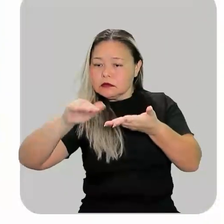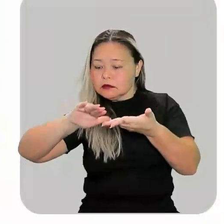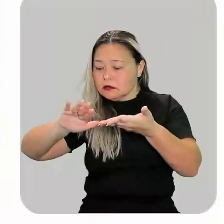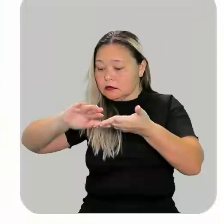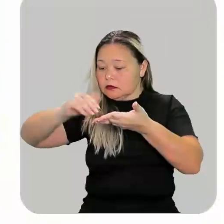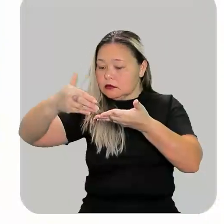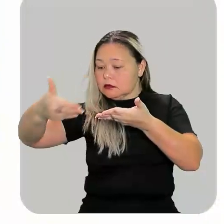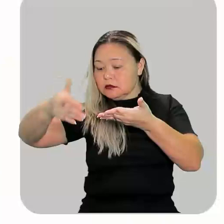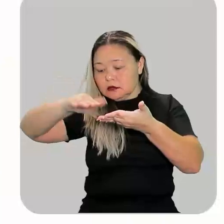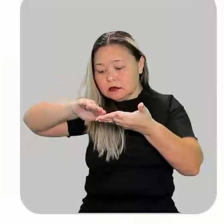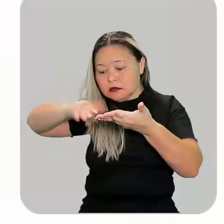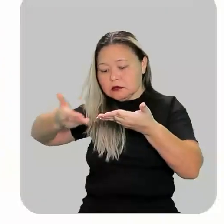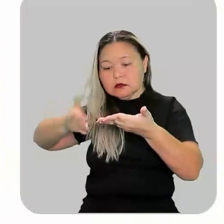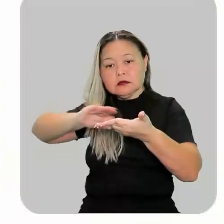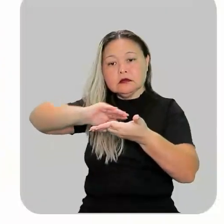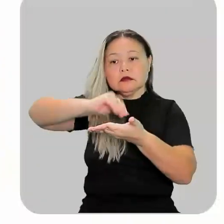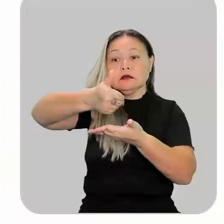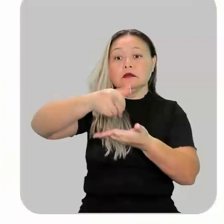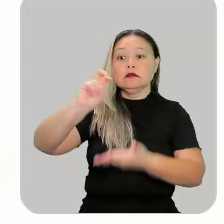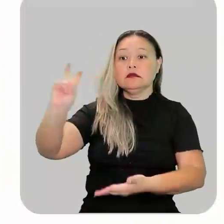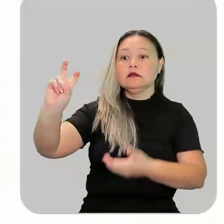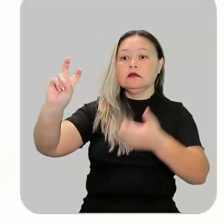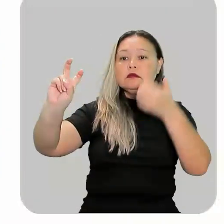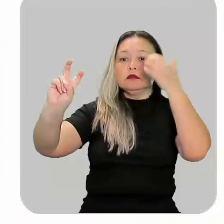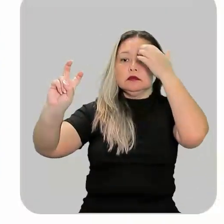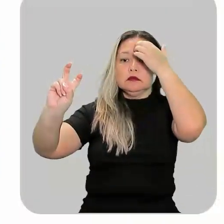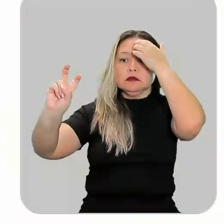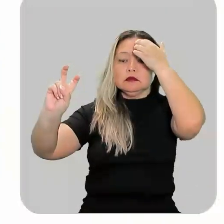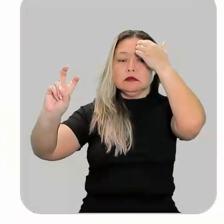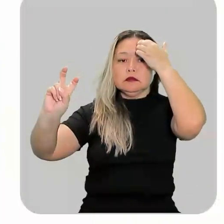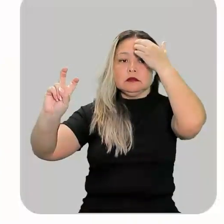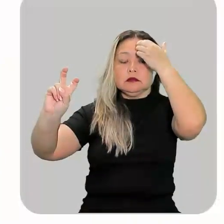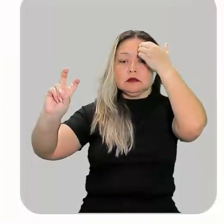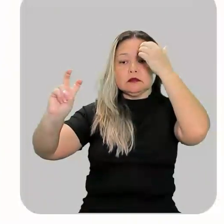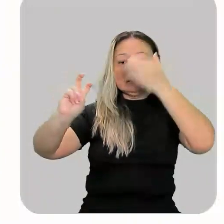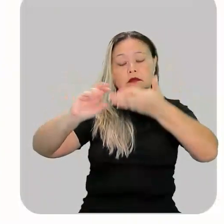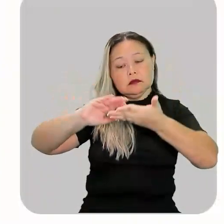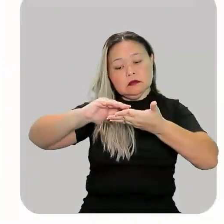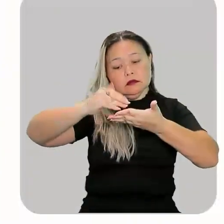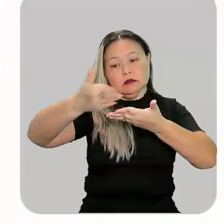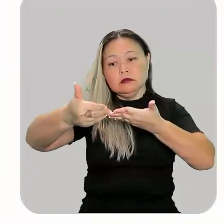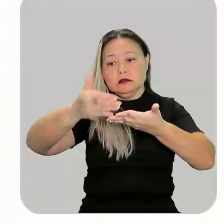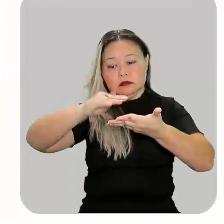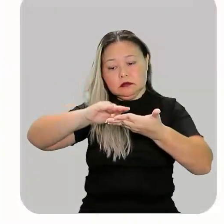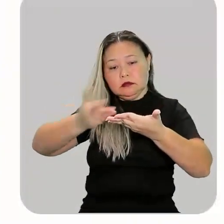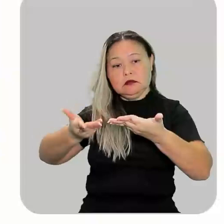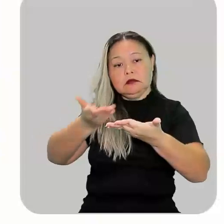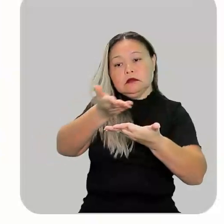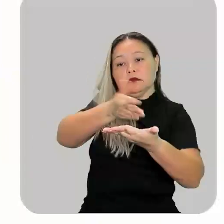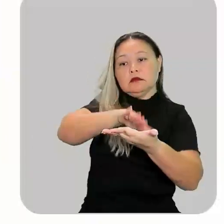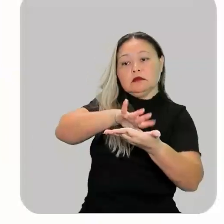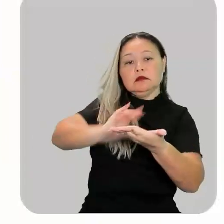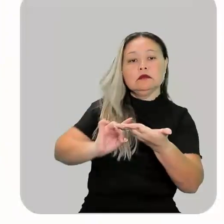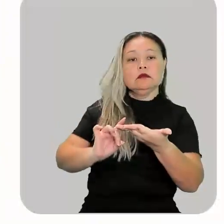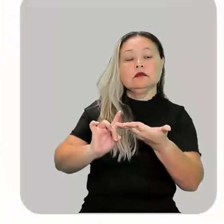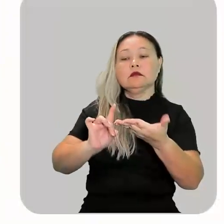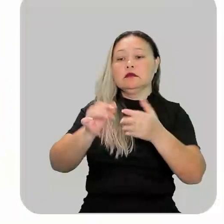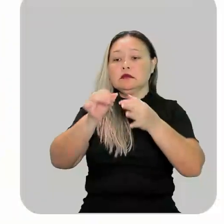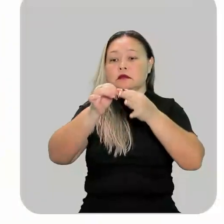sólidos geométricos. Aqui nós temos 5 sólidos geométricos planificados. O primeiro deles é chamado